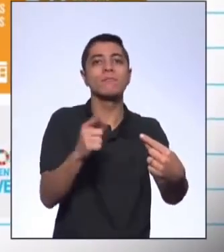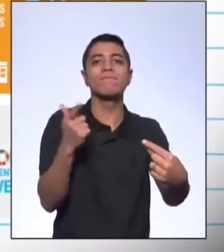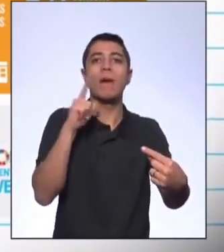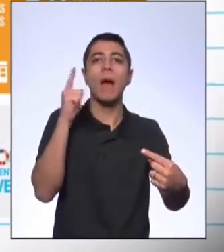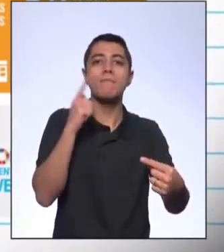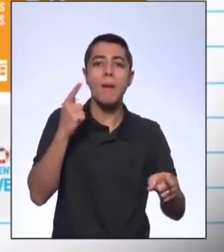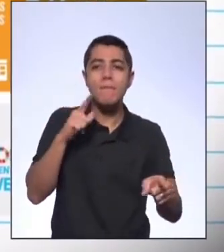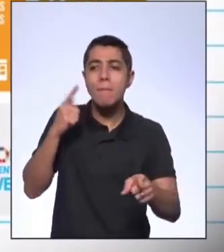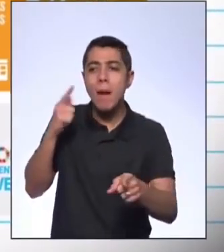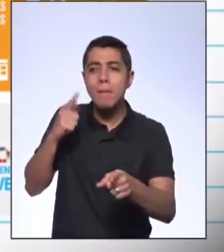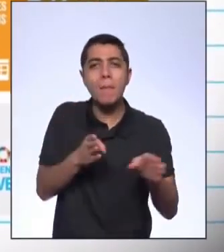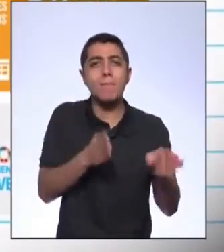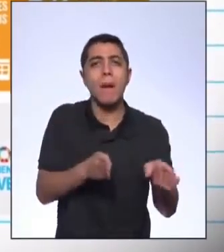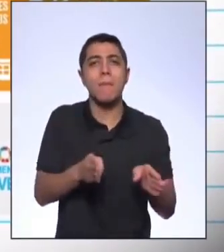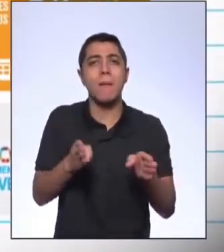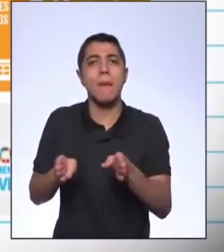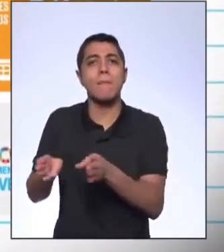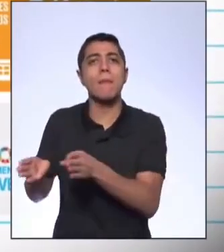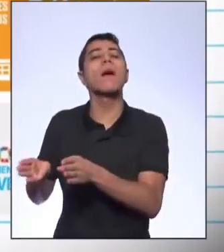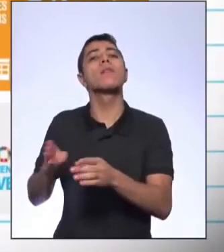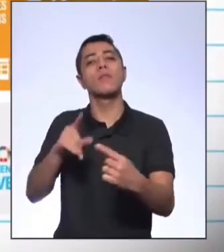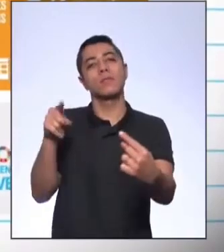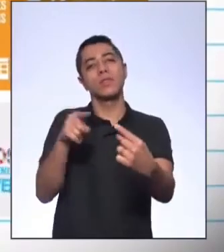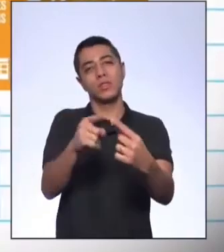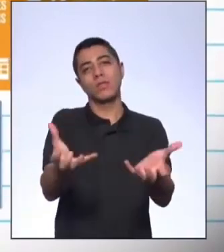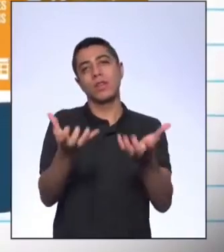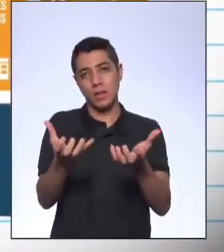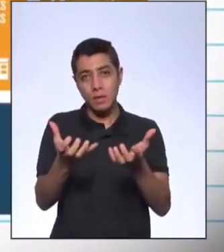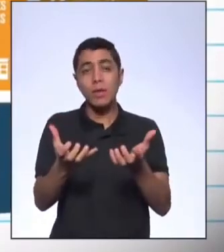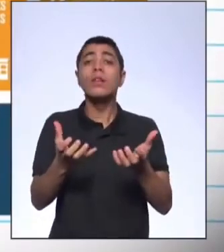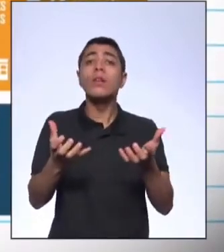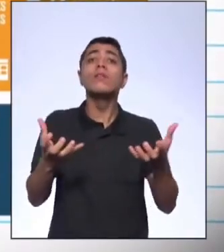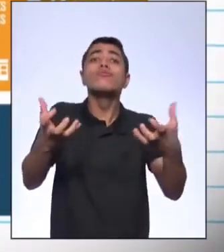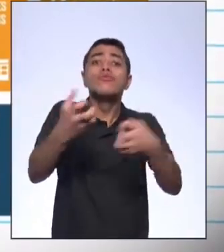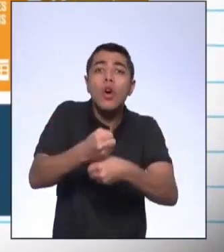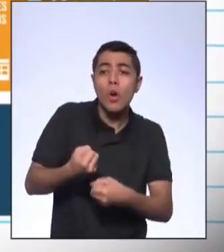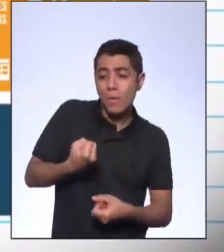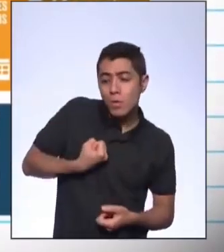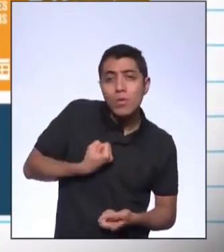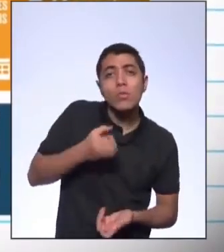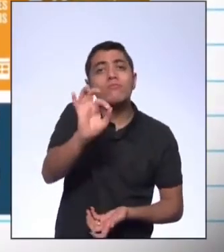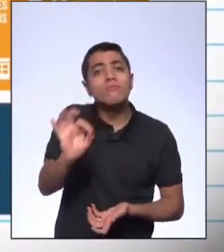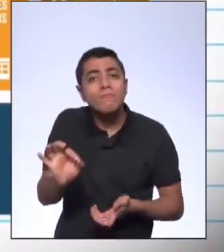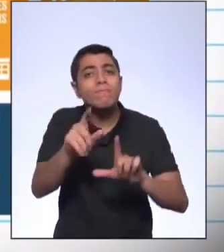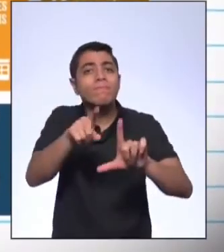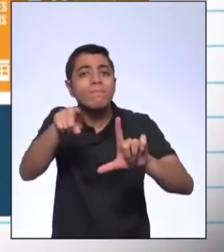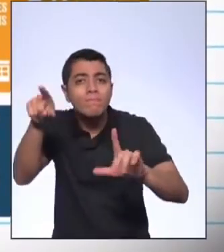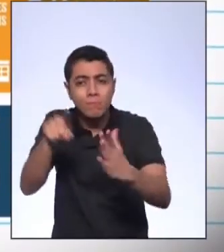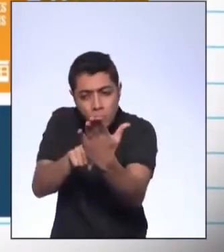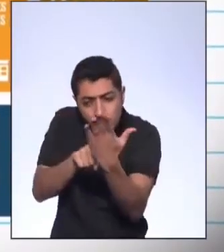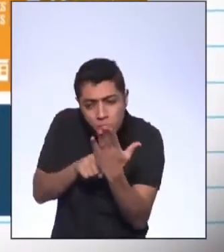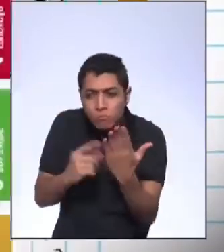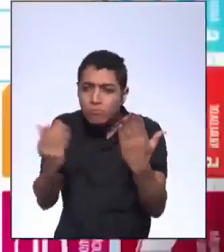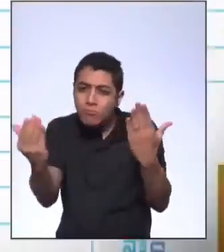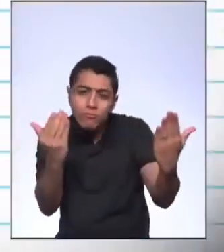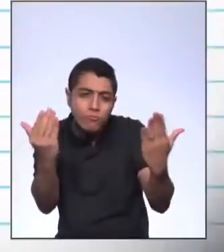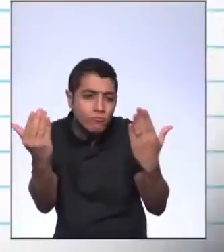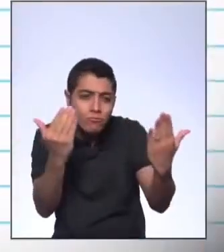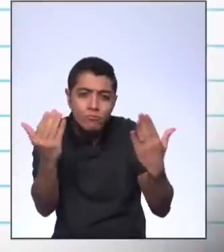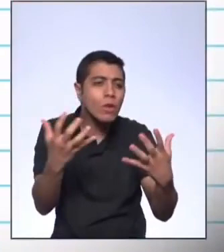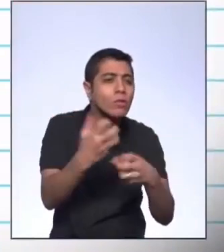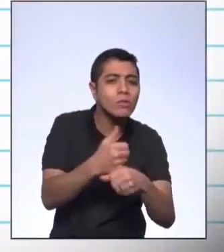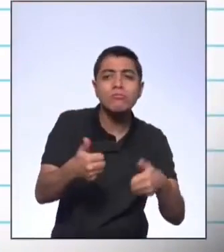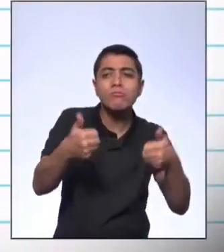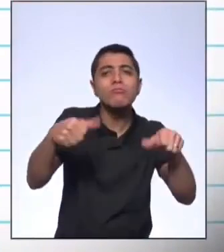mais sistematizada em uniforme permitindo por meio de indicadores a comparação de resultados e análises históricas os